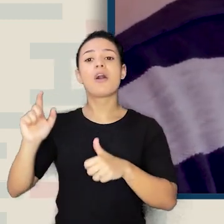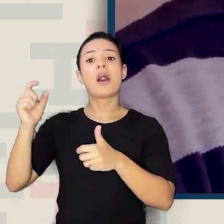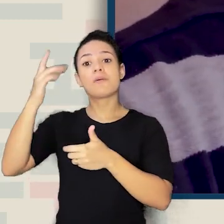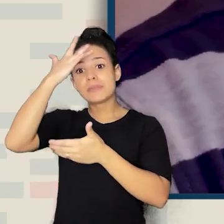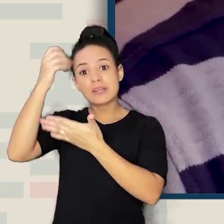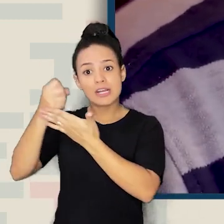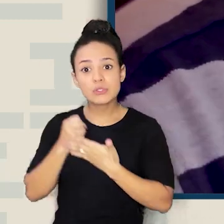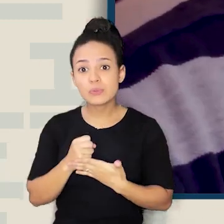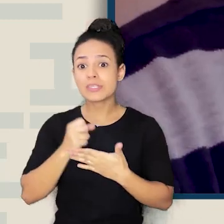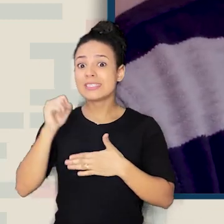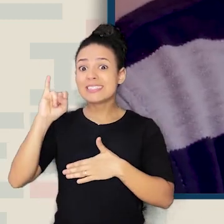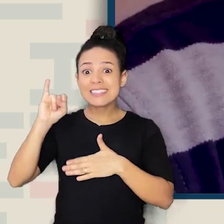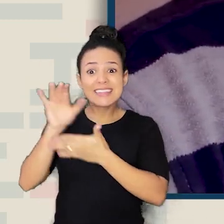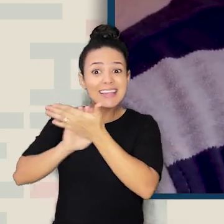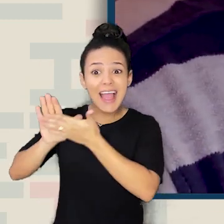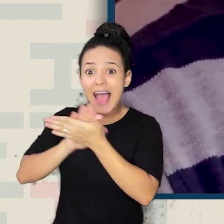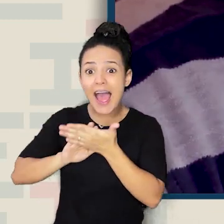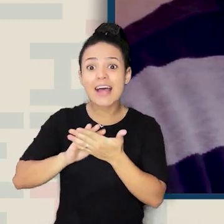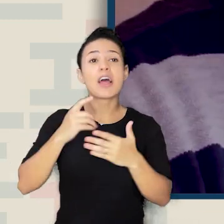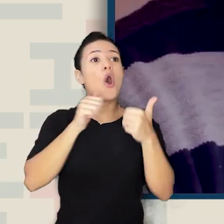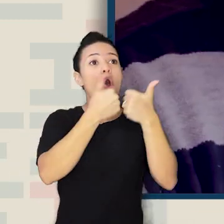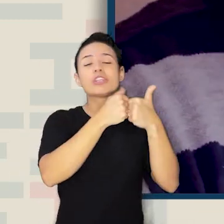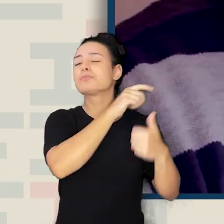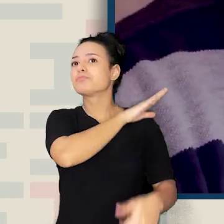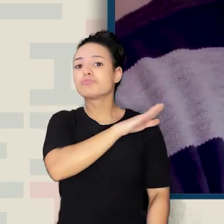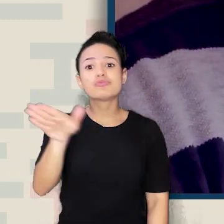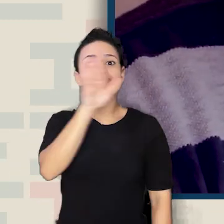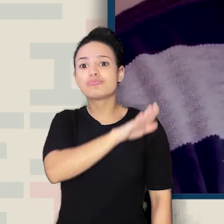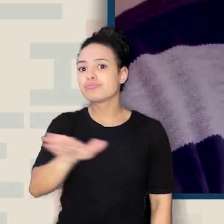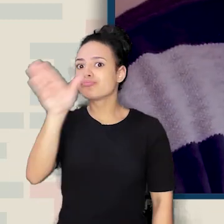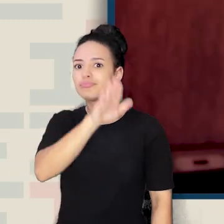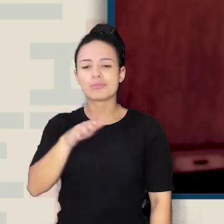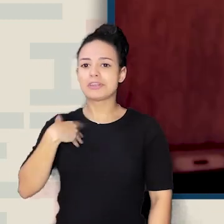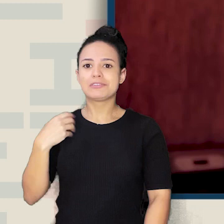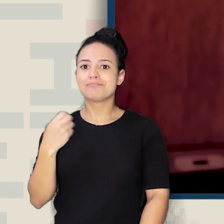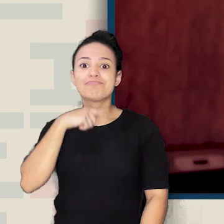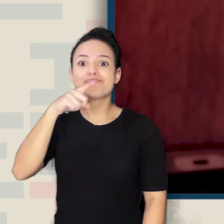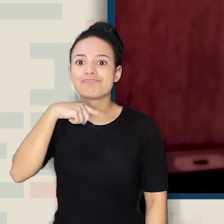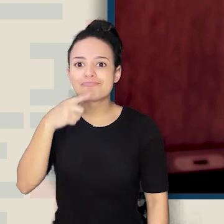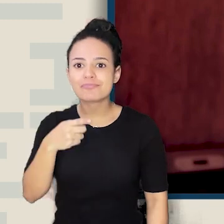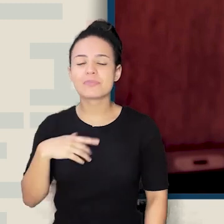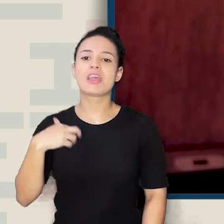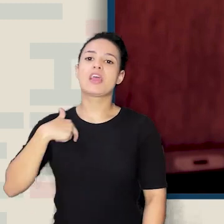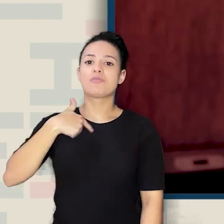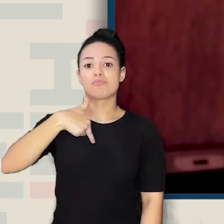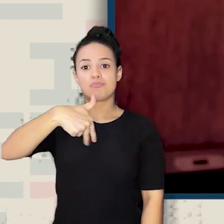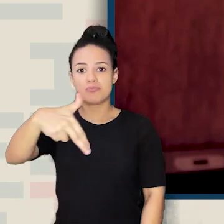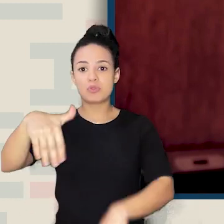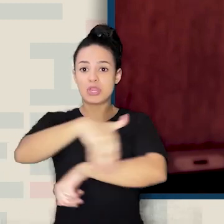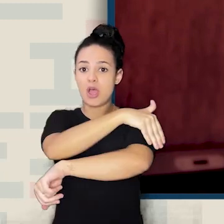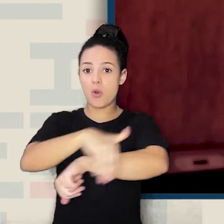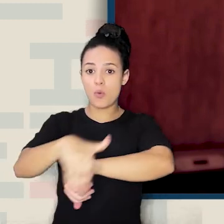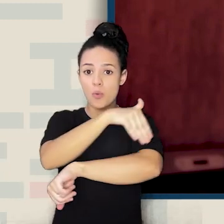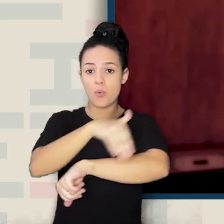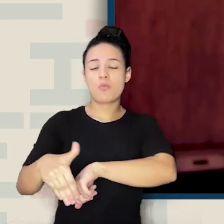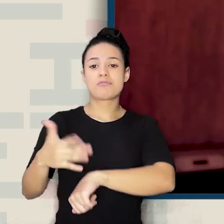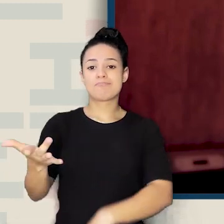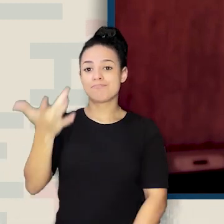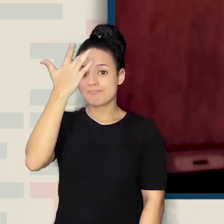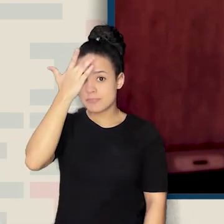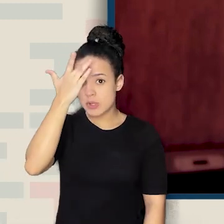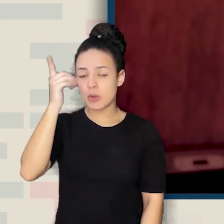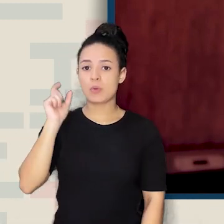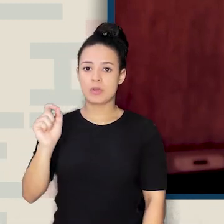1000 ônibus lá na parada, ele não vai pegar. Quando eu ando nas ruas, eu memorizo, por exemplo, as